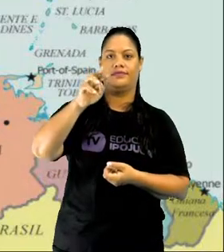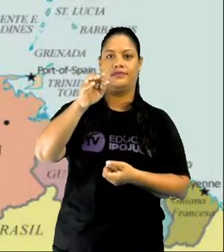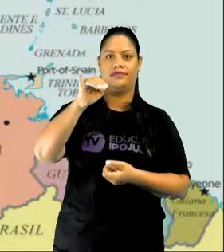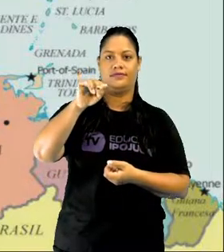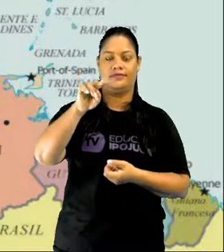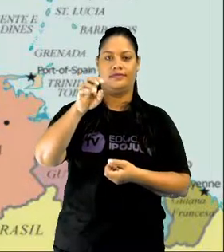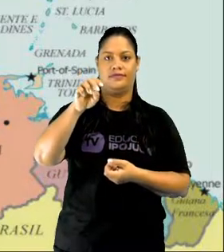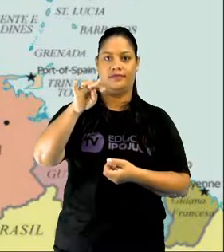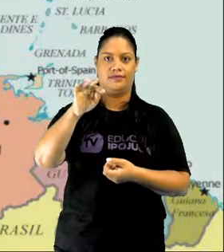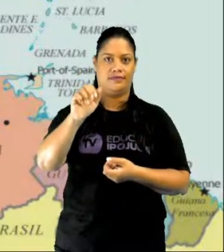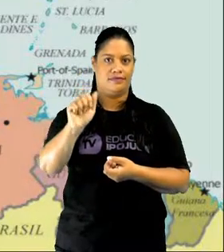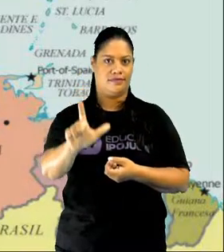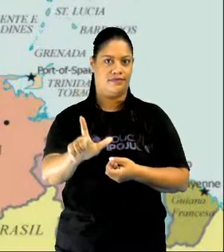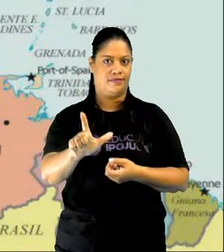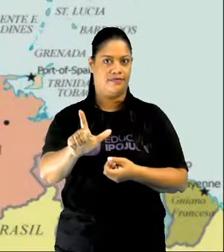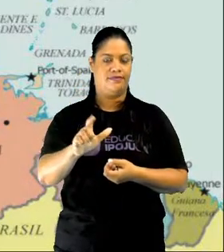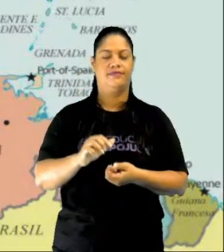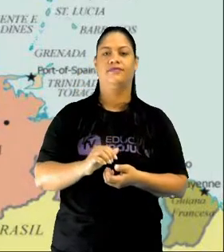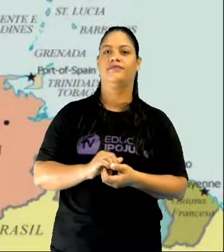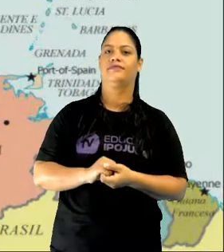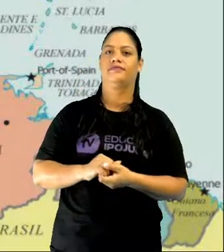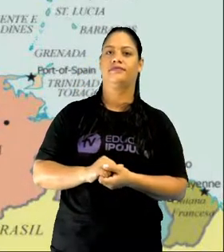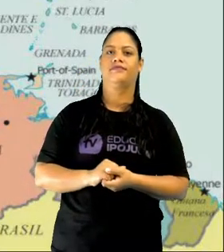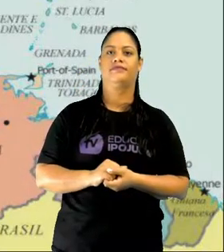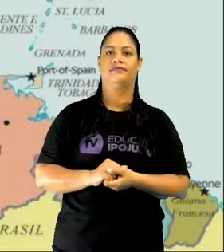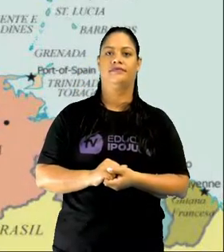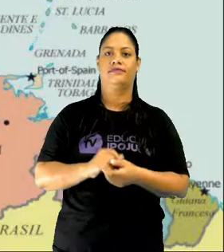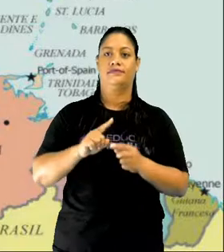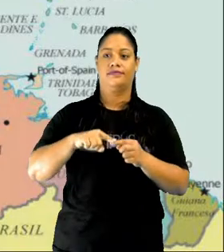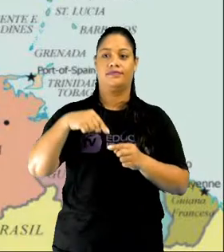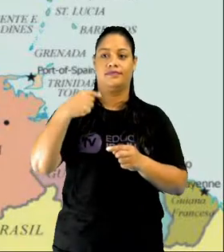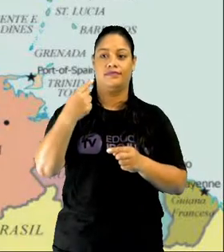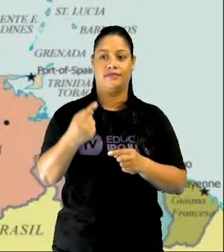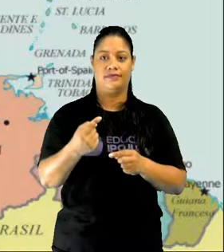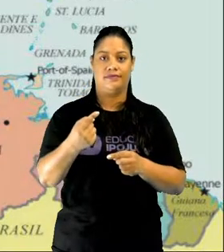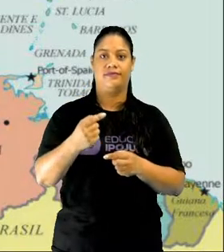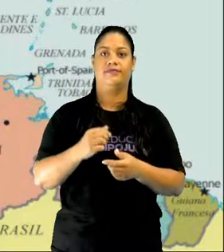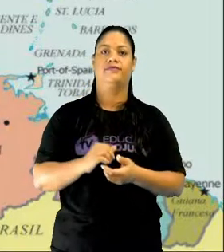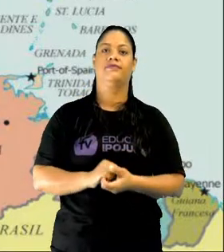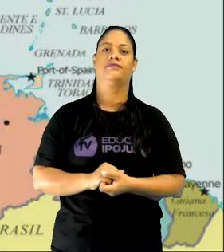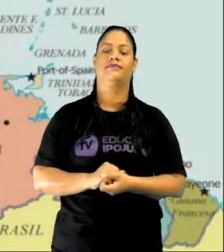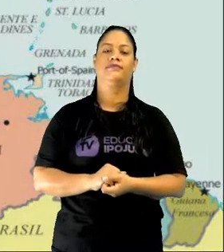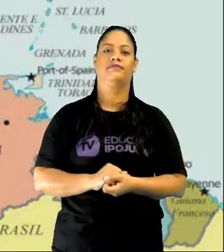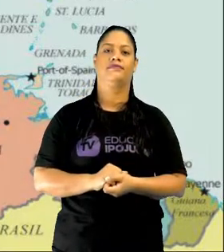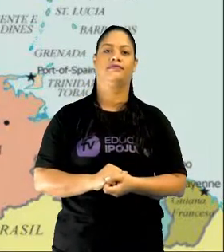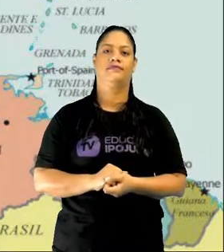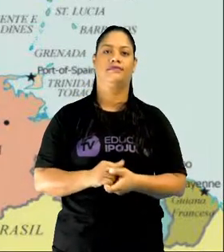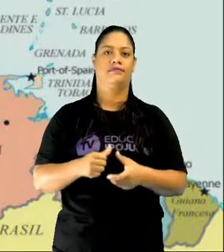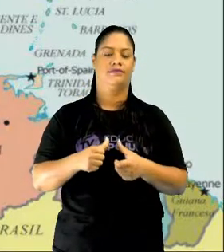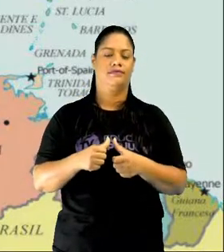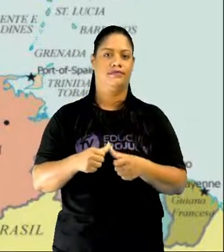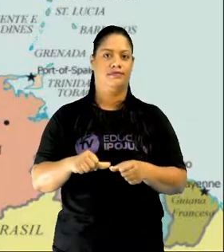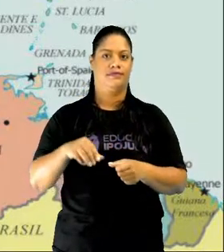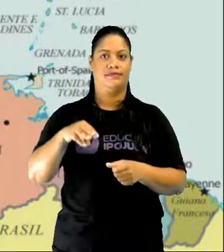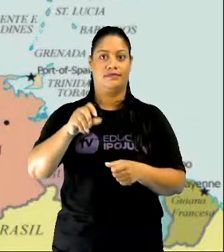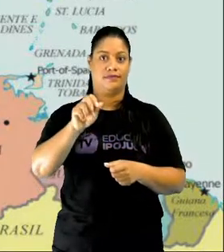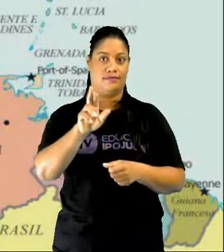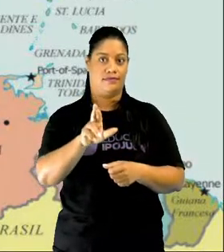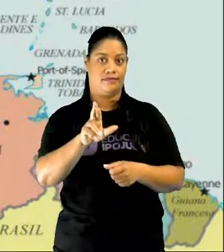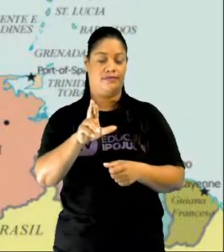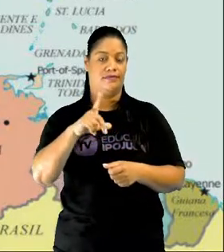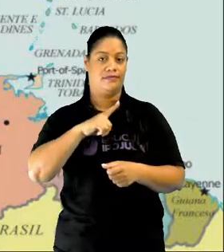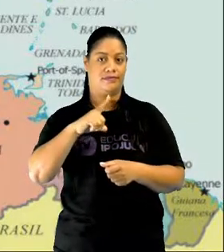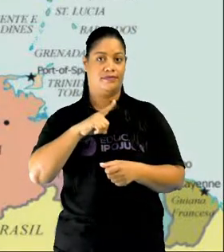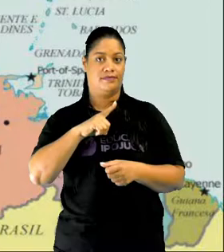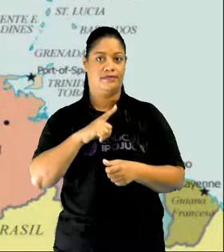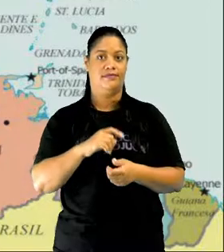da América Central. E aqui mais à frente, nessa área aqui onde está o Mar do Caribe, a gente